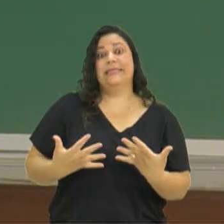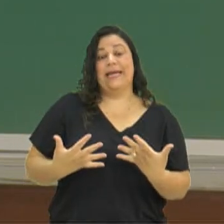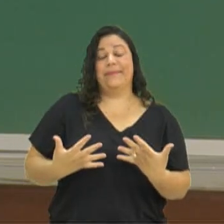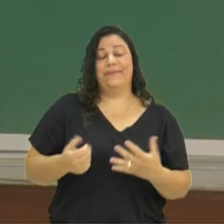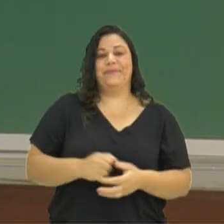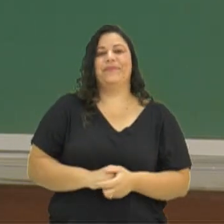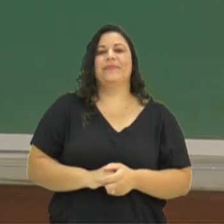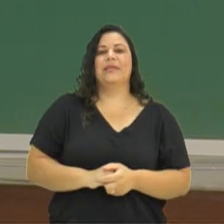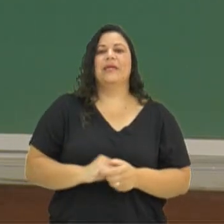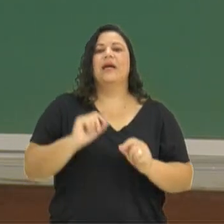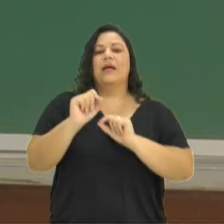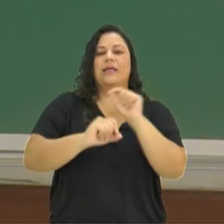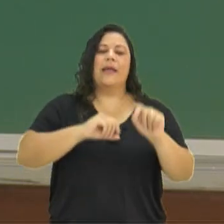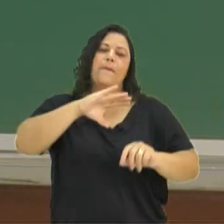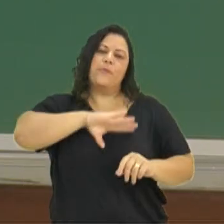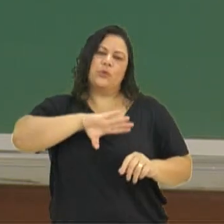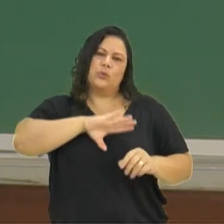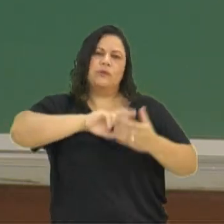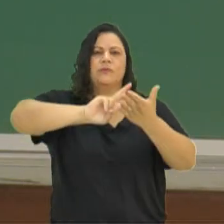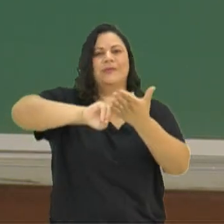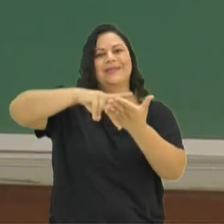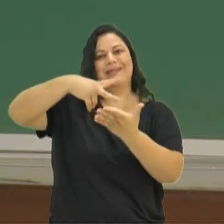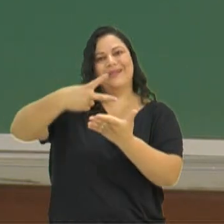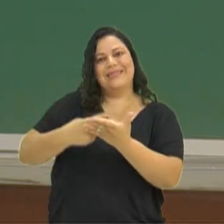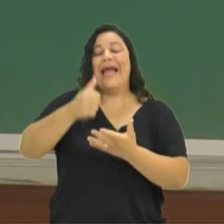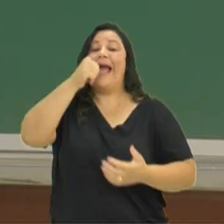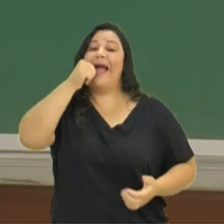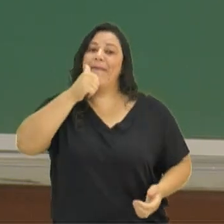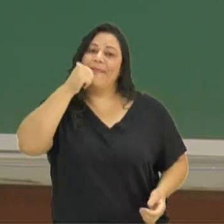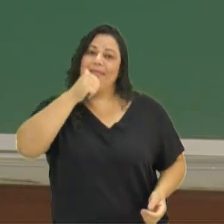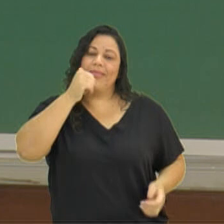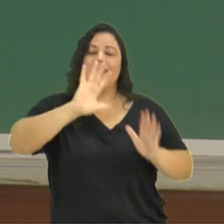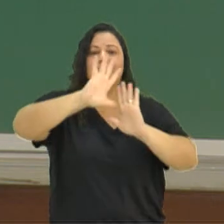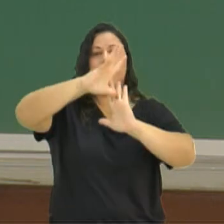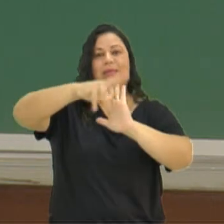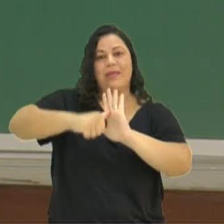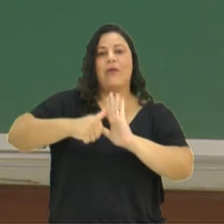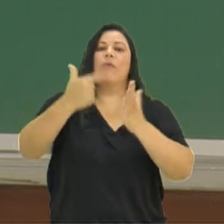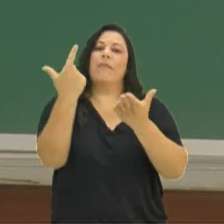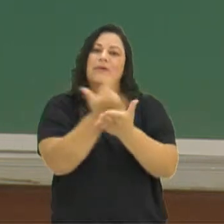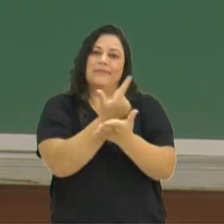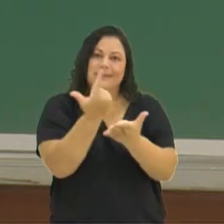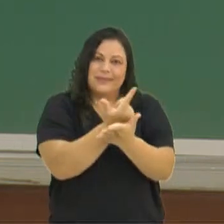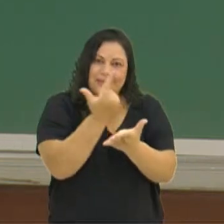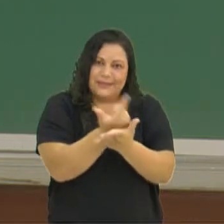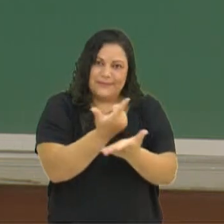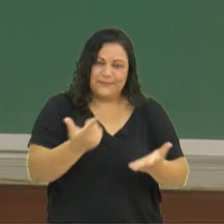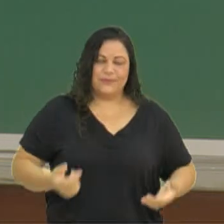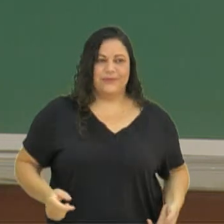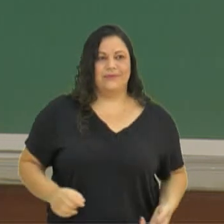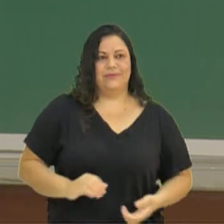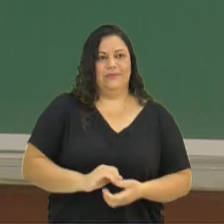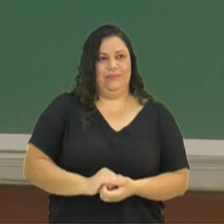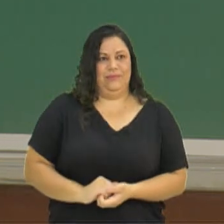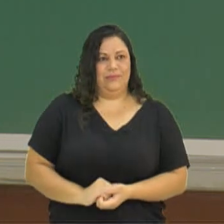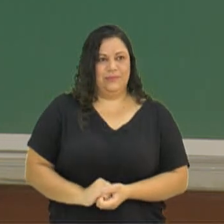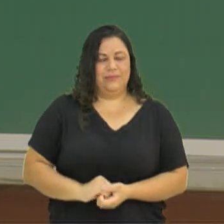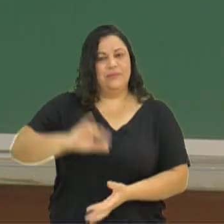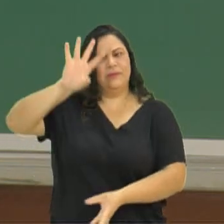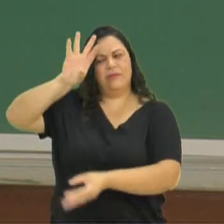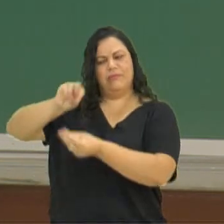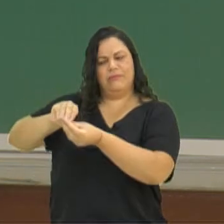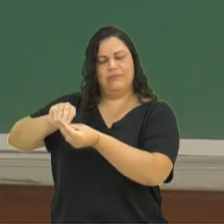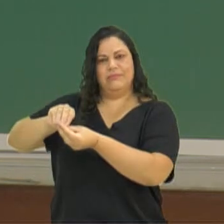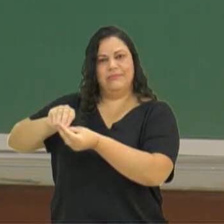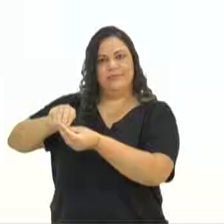Livros, que em português foi traduzido por A Menina que Roubava Livros. A ver, então, la sinopse de